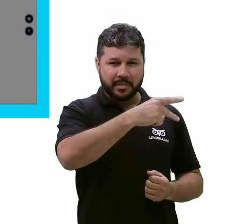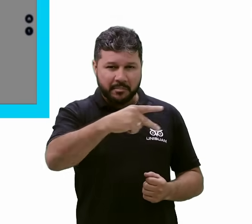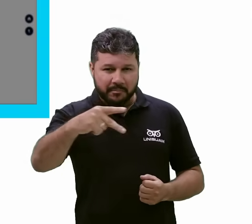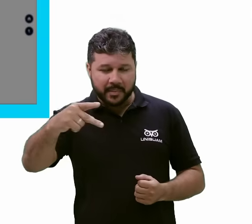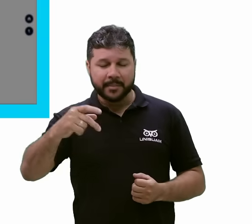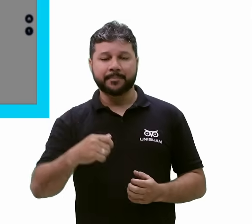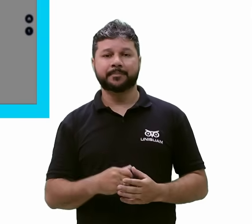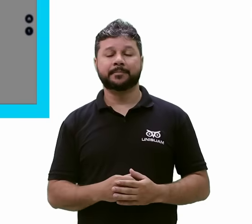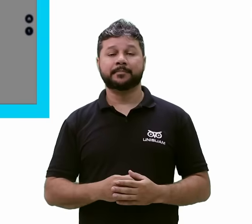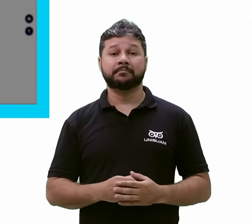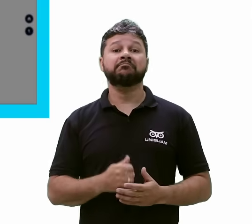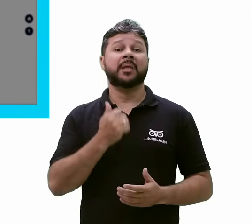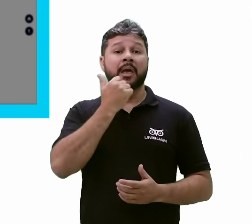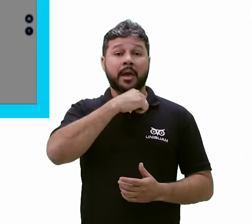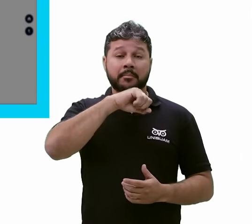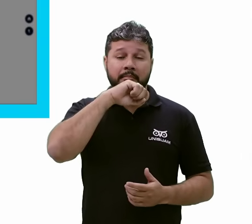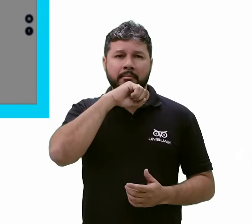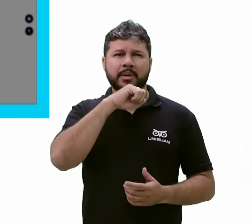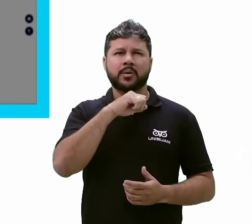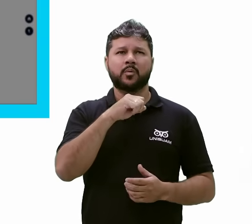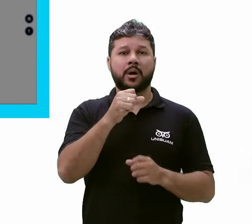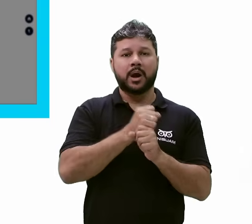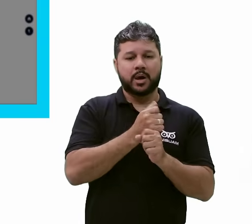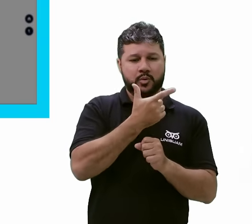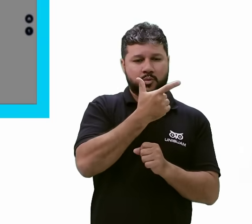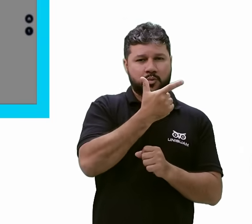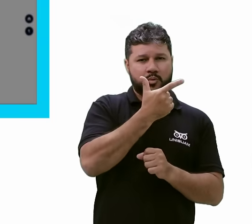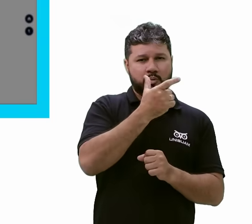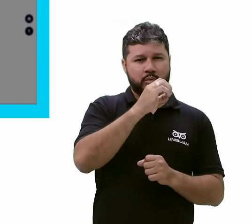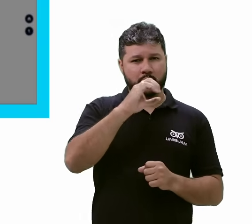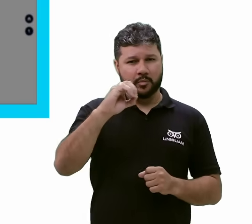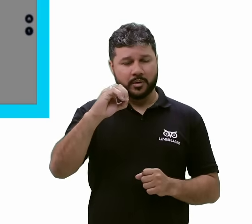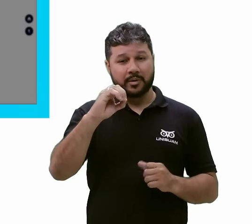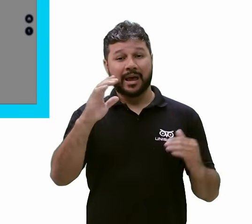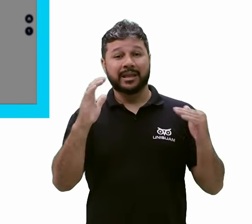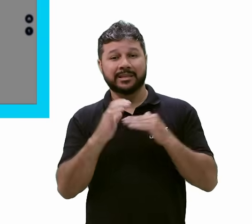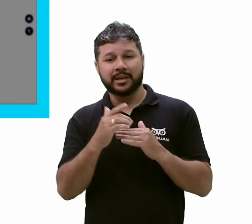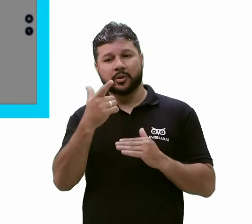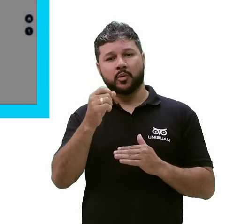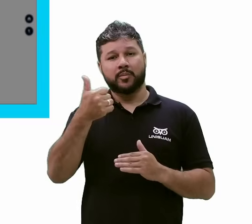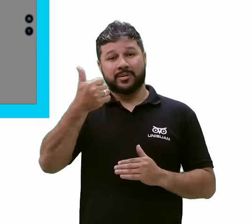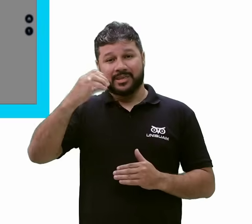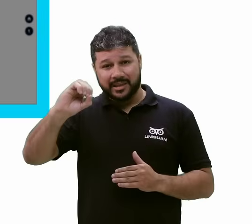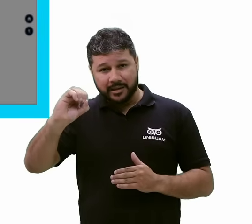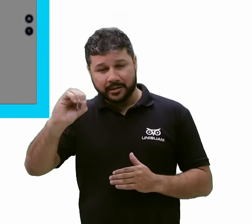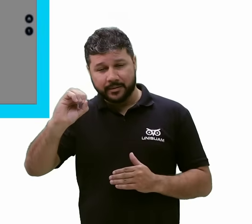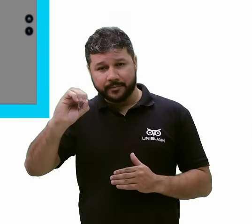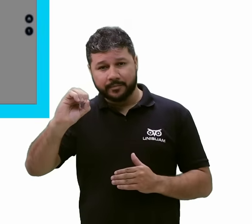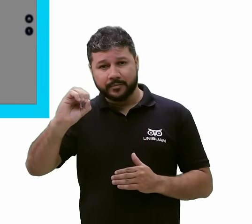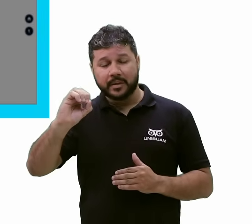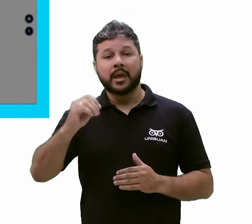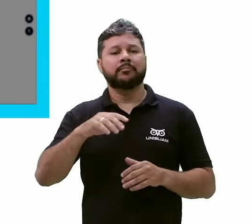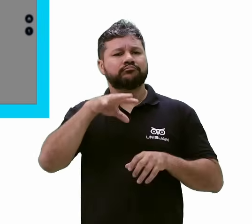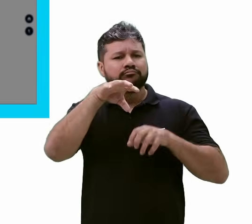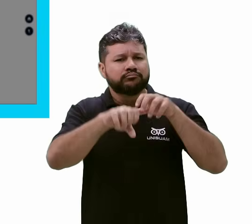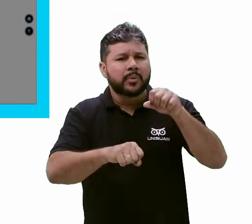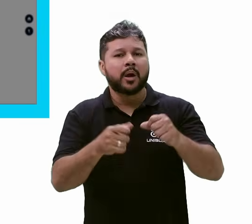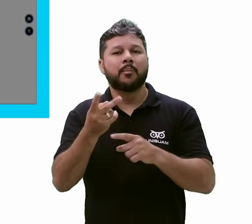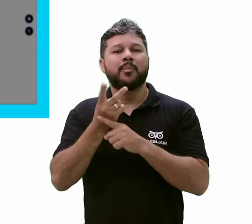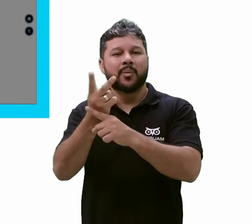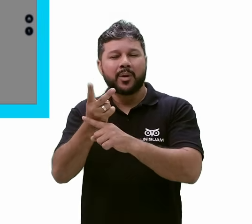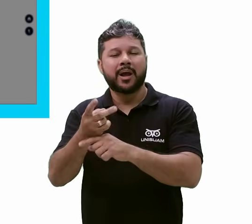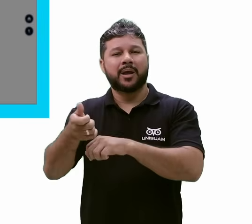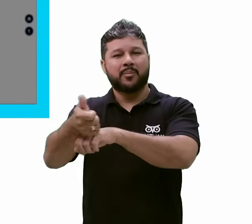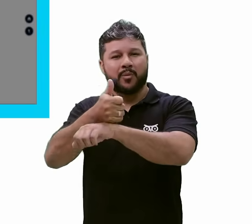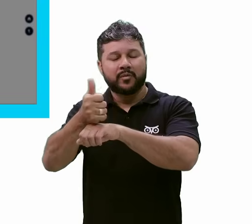filhos. E essas mães começam, dos anos 2000 a 2010, né, a buscar